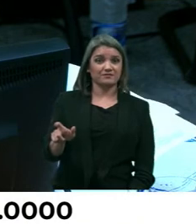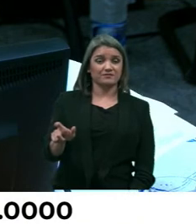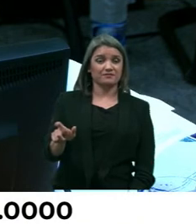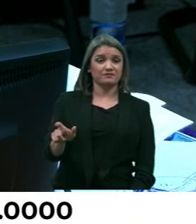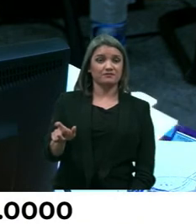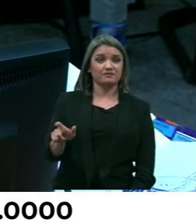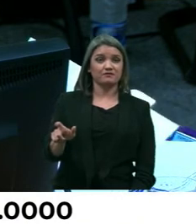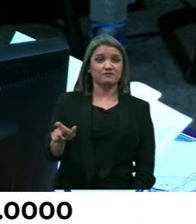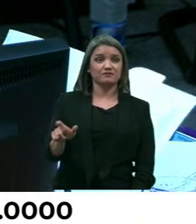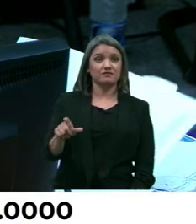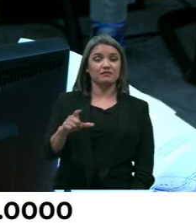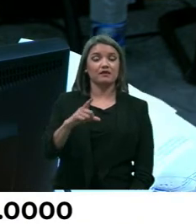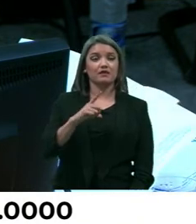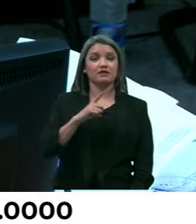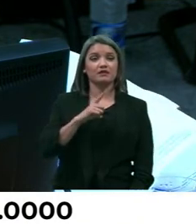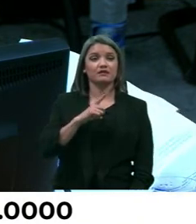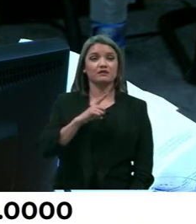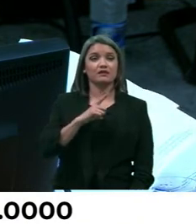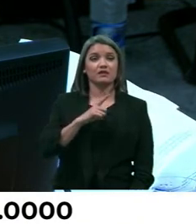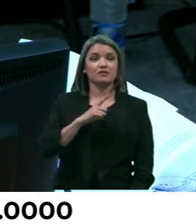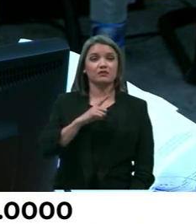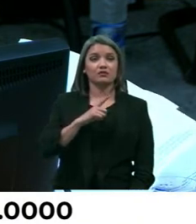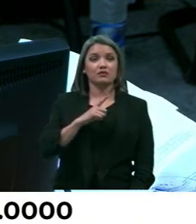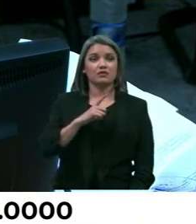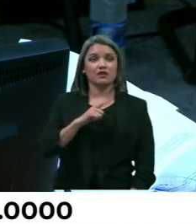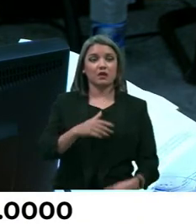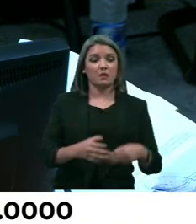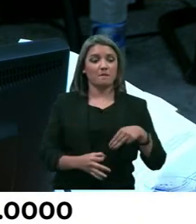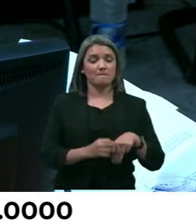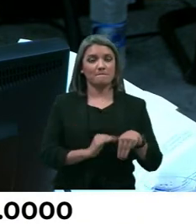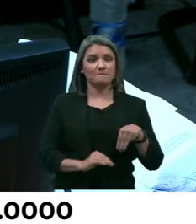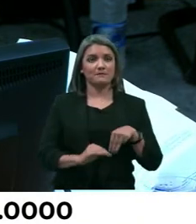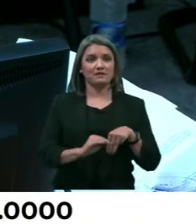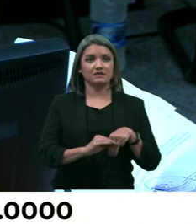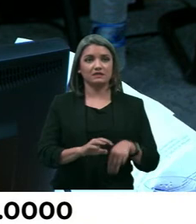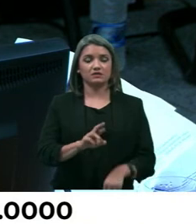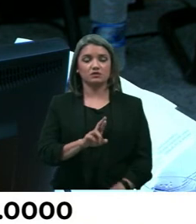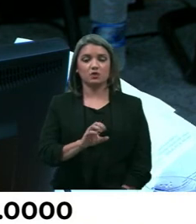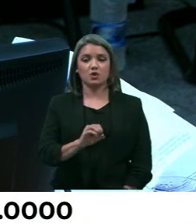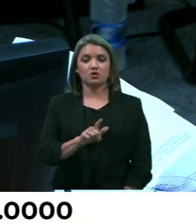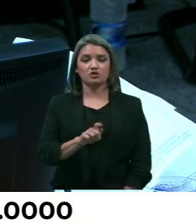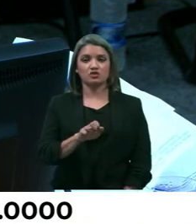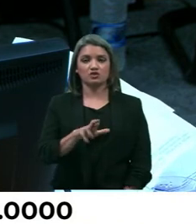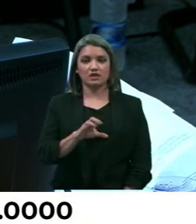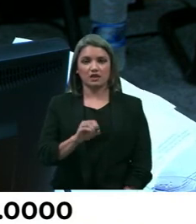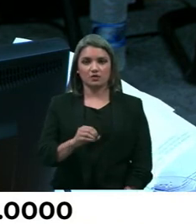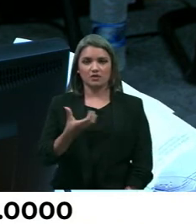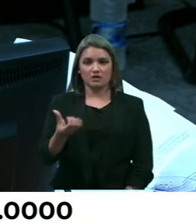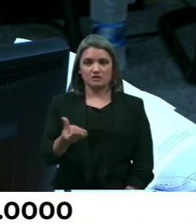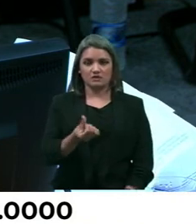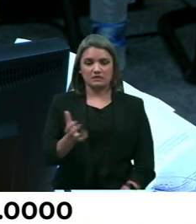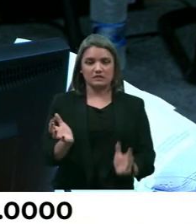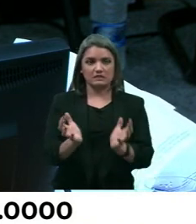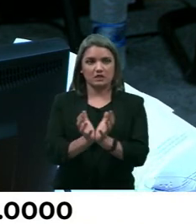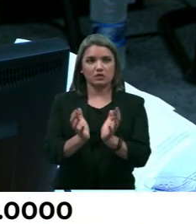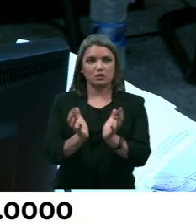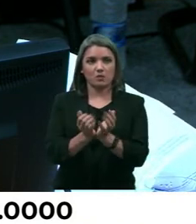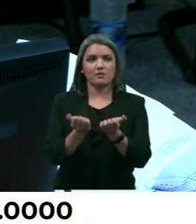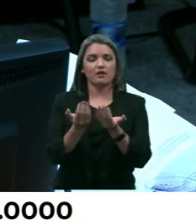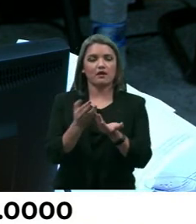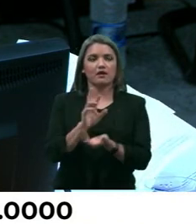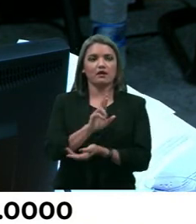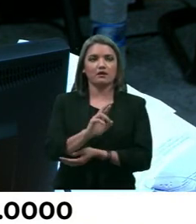por provocação do ministro Rogério Schietti, da sexta turma, que concede um habeas corpus